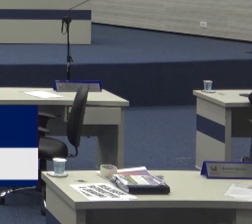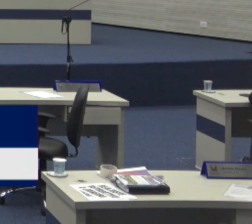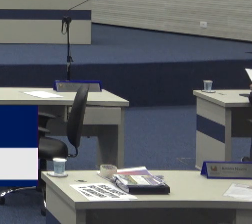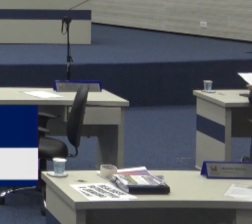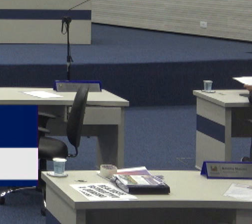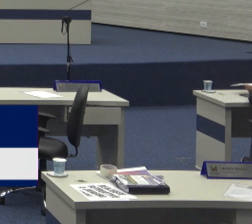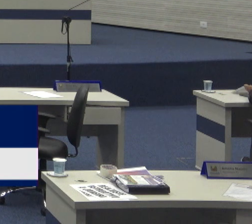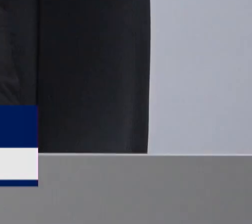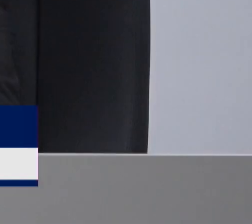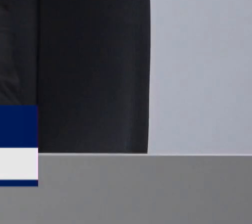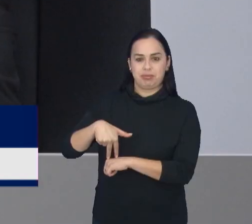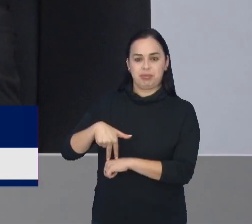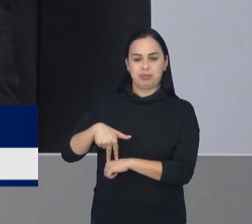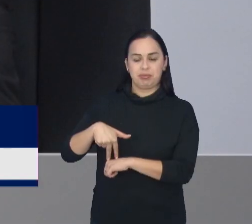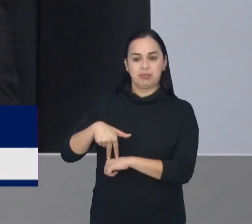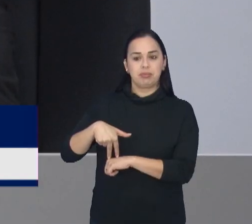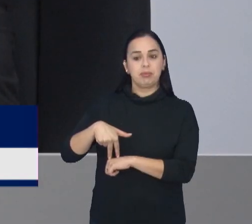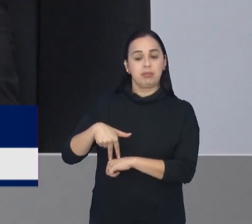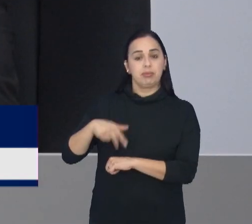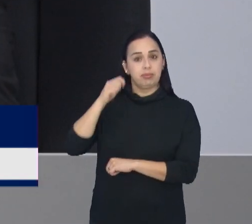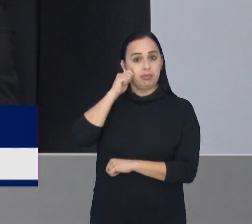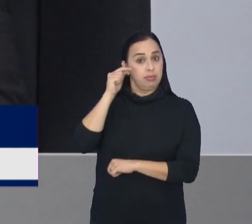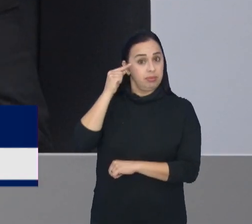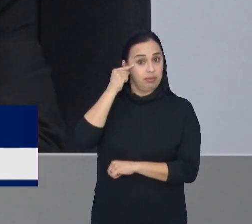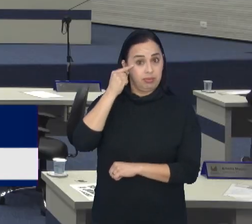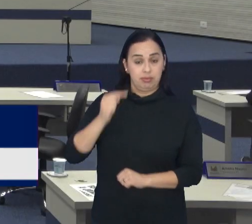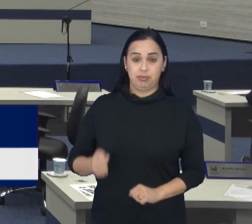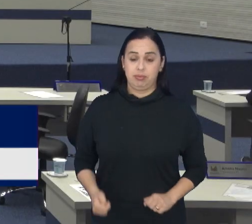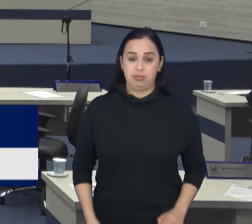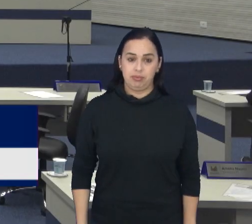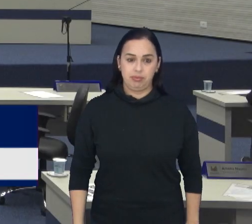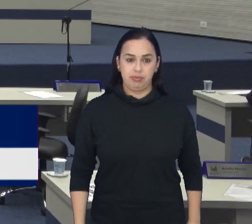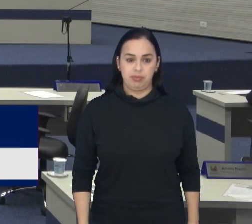Com a palavra, a questão de ordem, a vereadora Amélia Naomi.